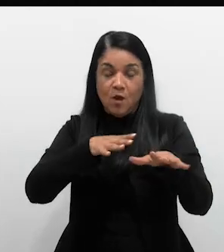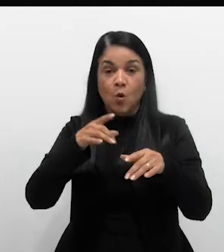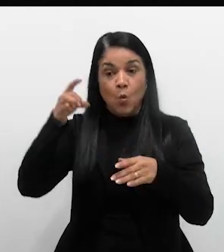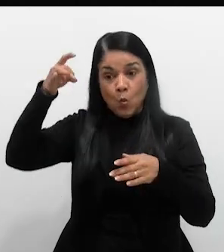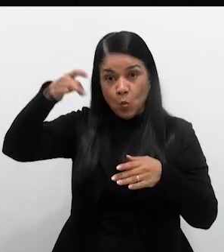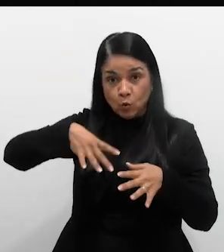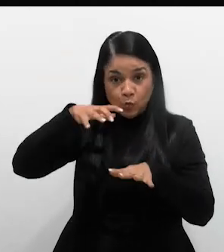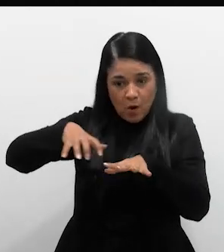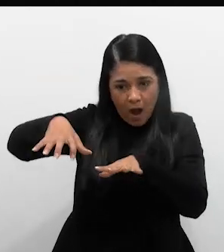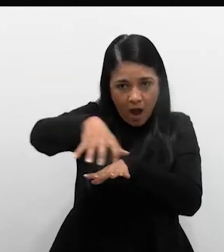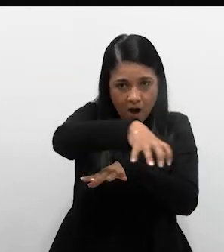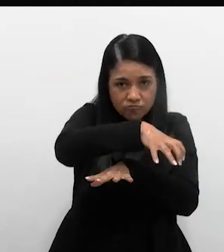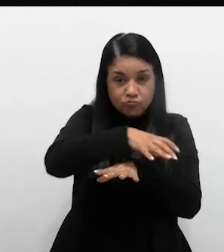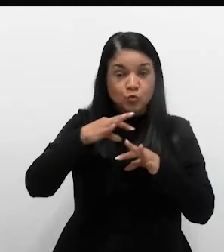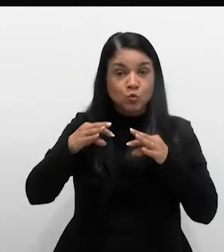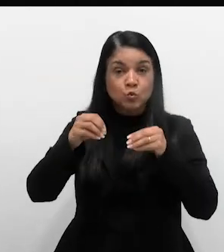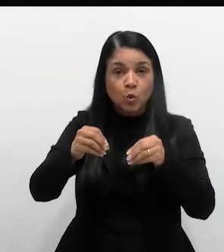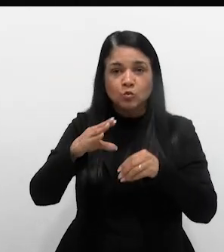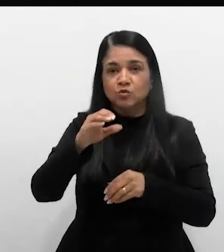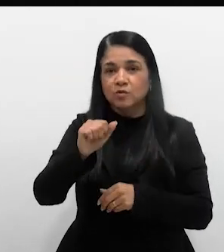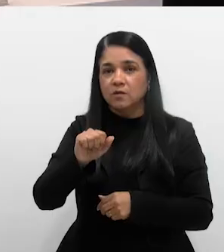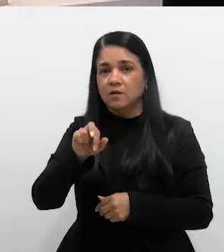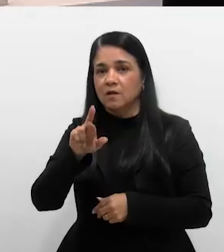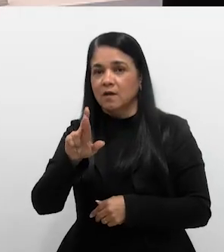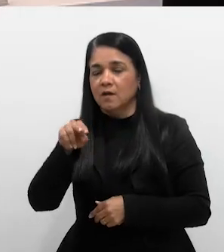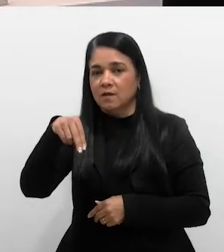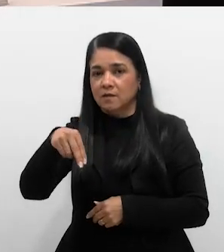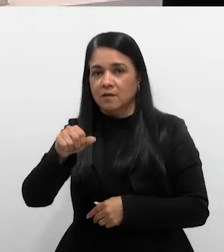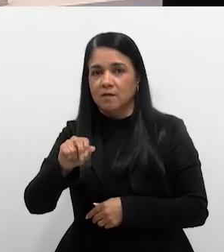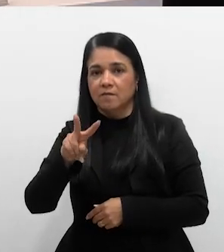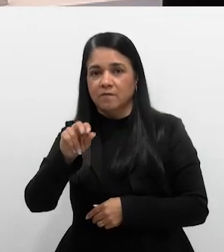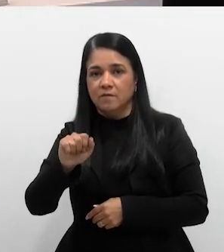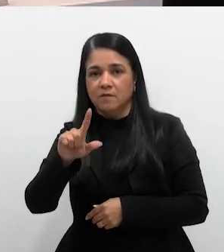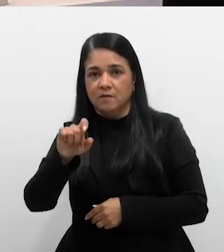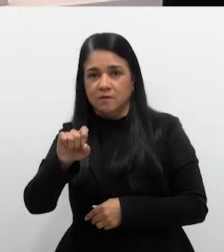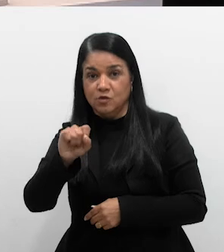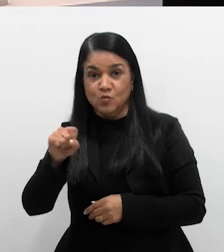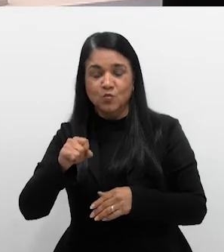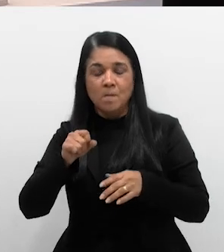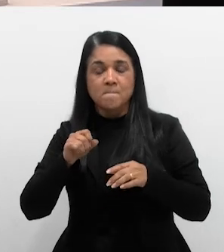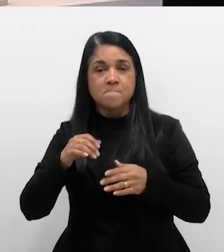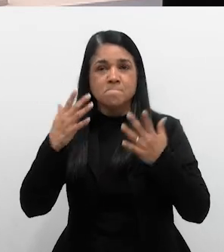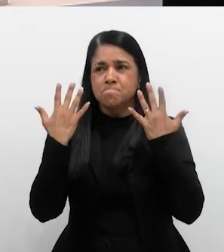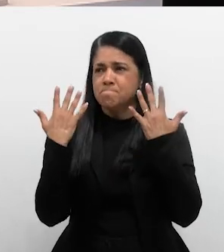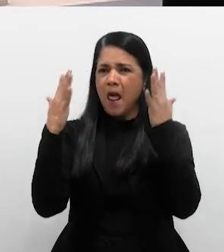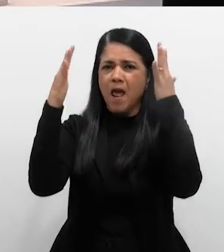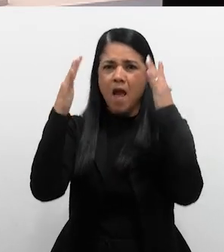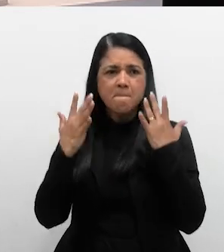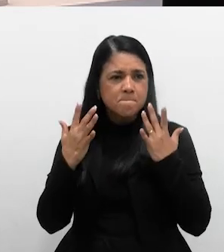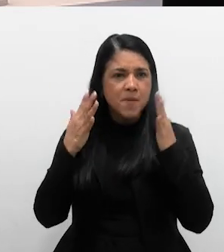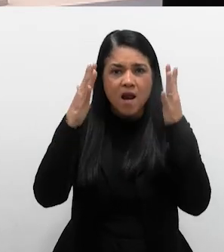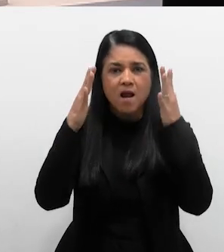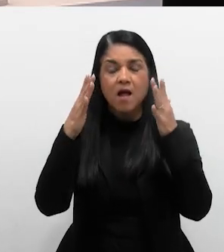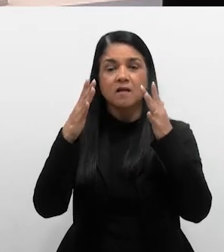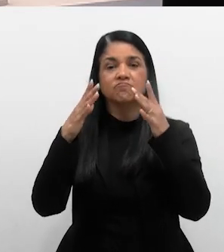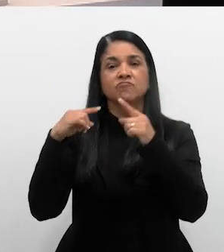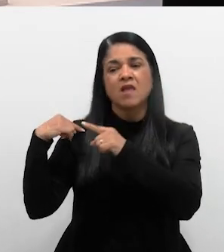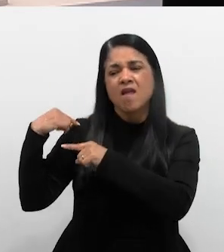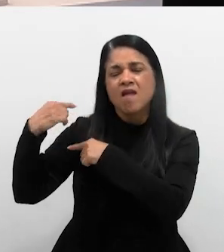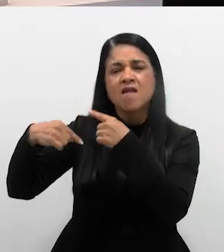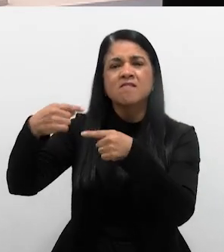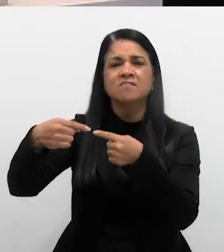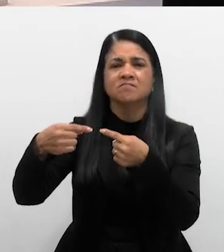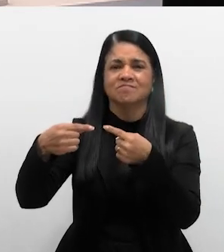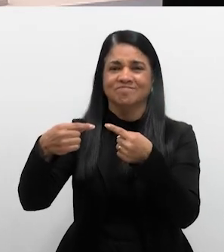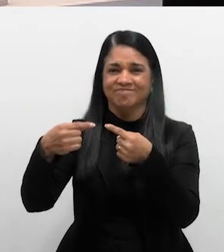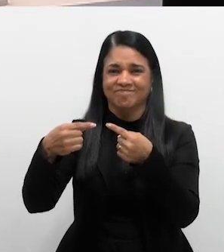4 ventos. Nosso último carro, eu quero todos os carnavalescos desfilando com a gente, para a gente poder aplaudir e celebrar ela. Todos nós